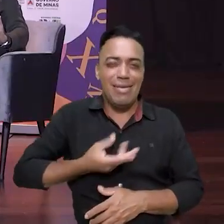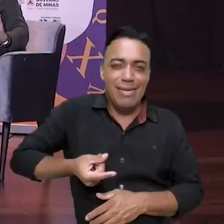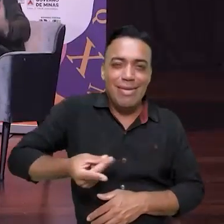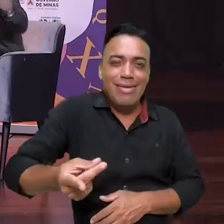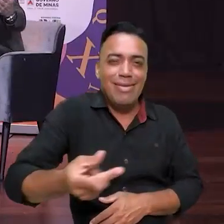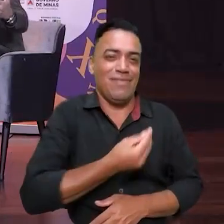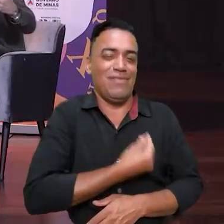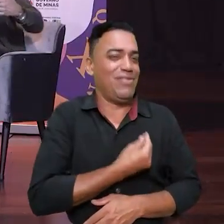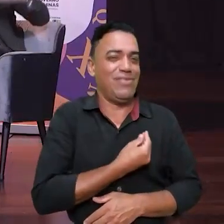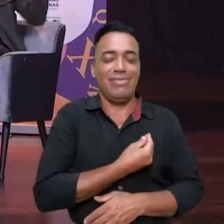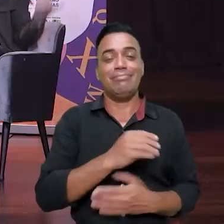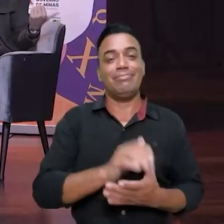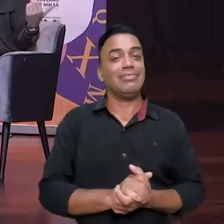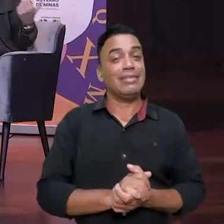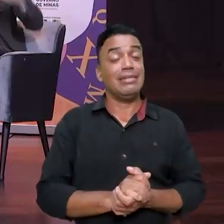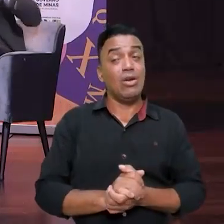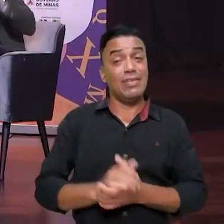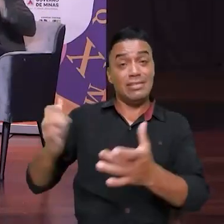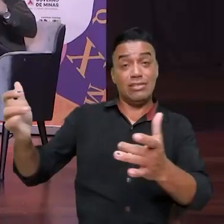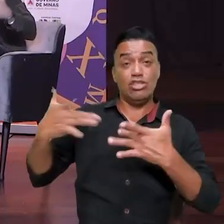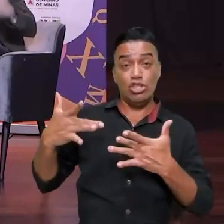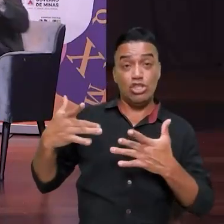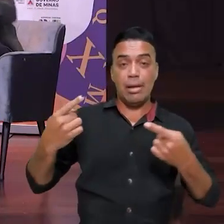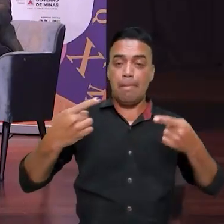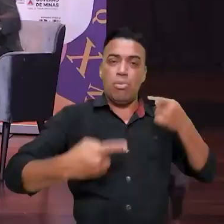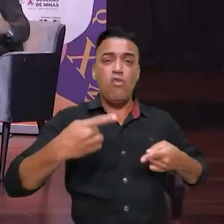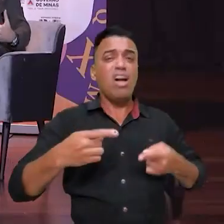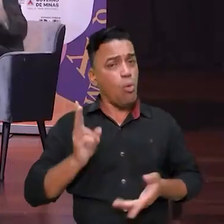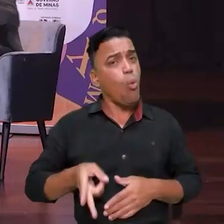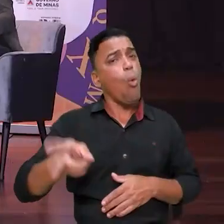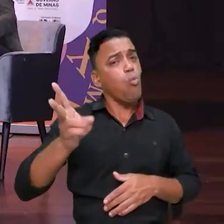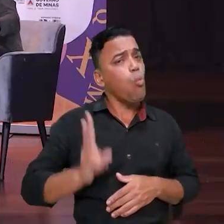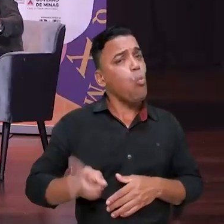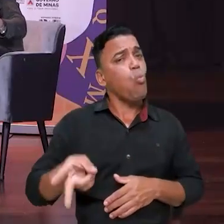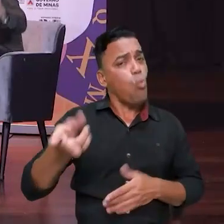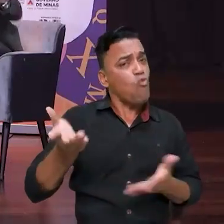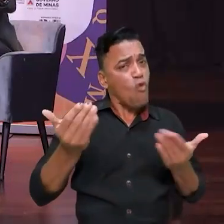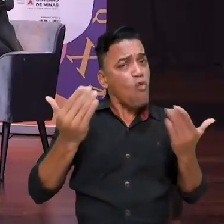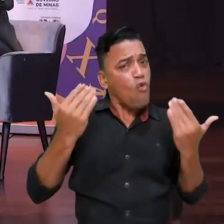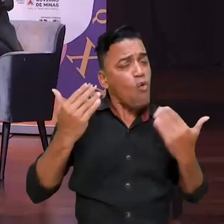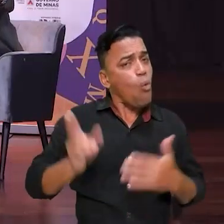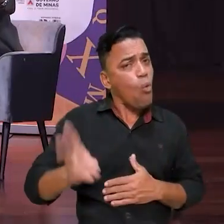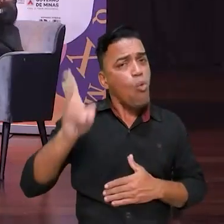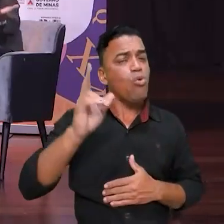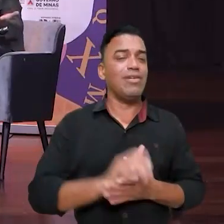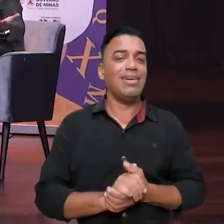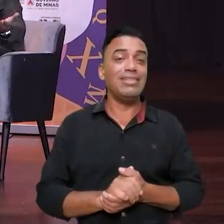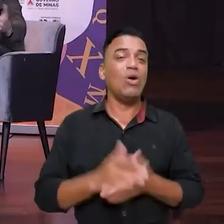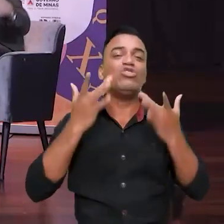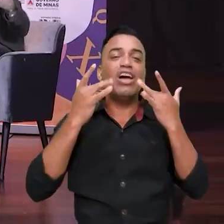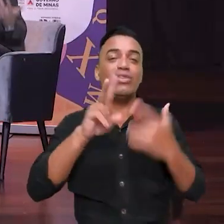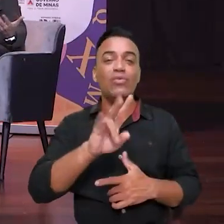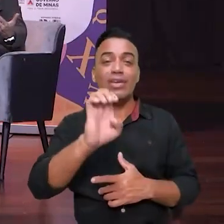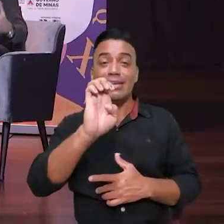vida. Tá? Tempos, muitas vezes, desistiram de mim, ela me provocando, dizendo, não, vamos seguir adiante. Tá assim com o Vincent